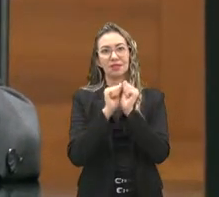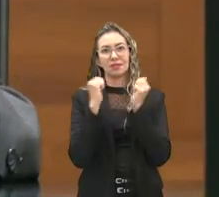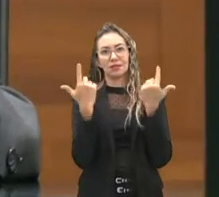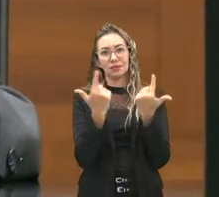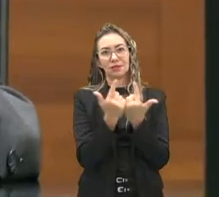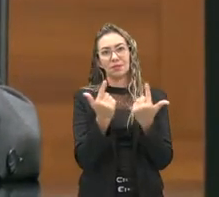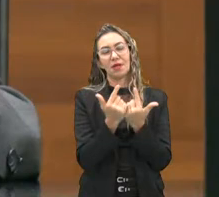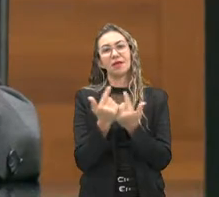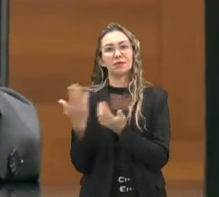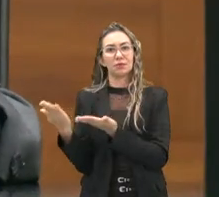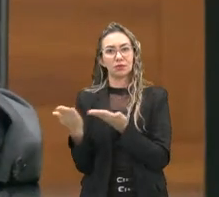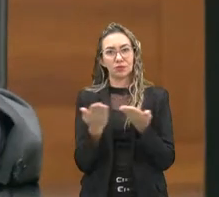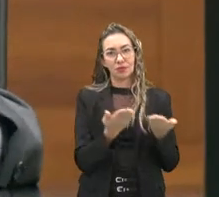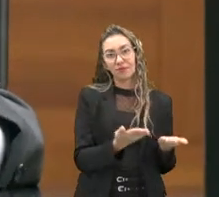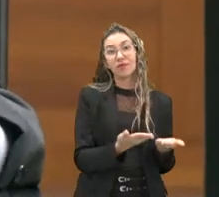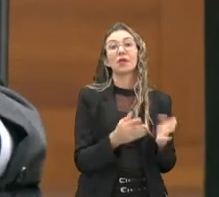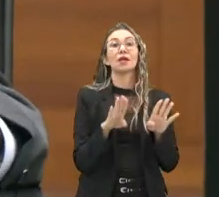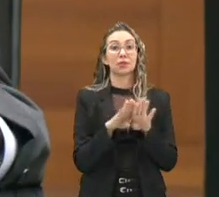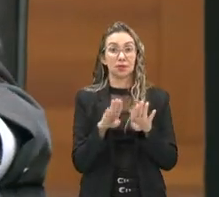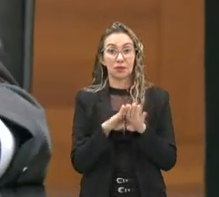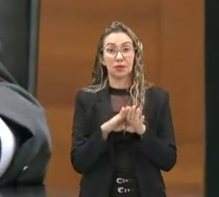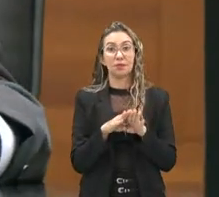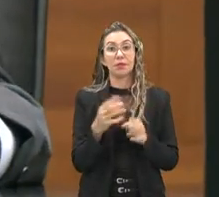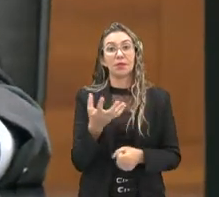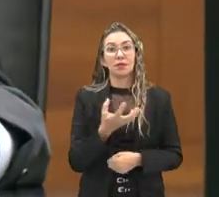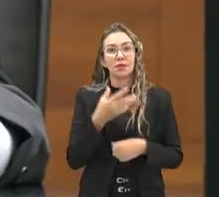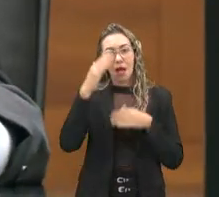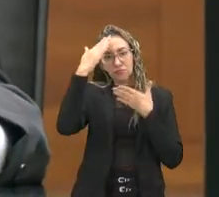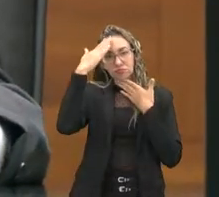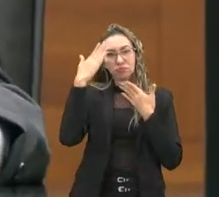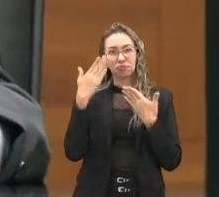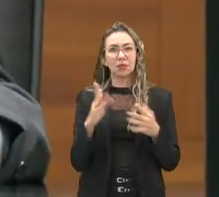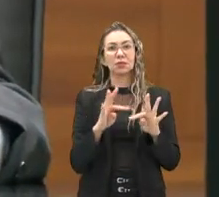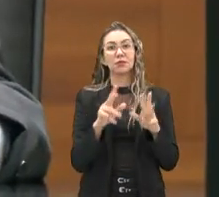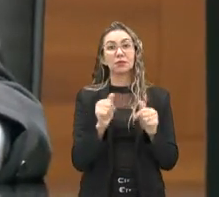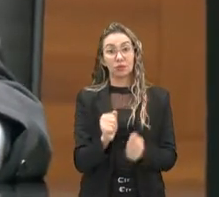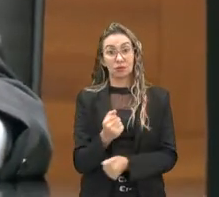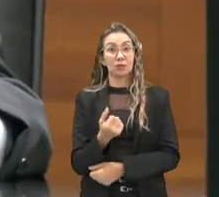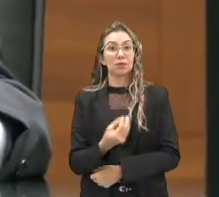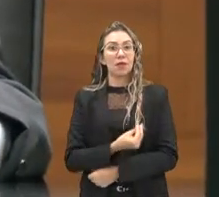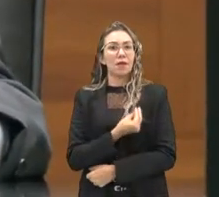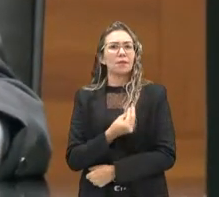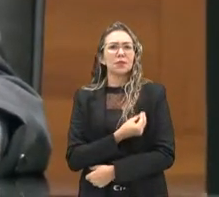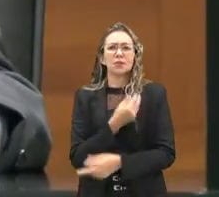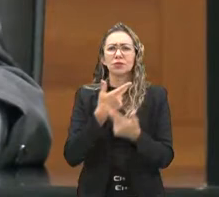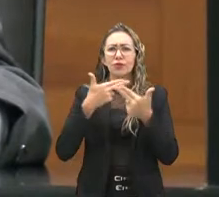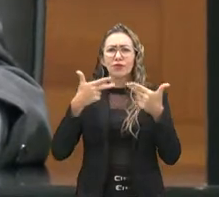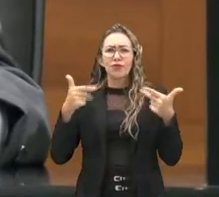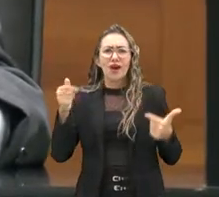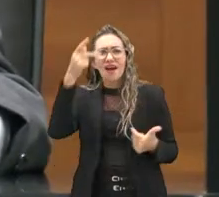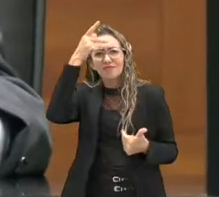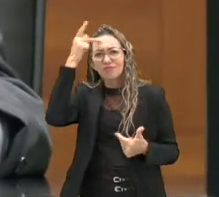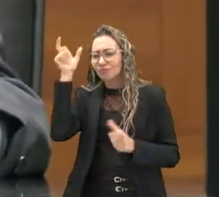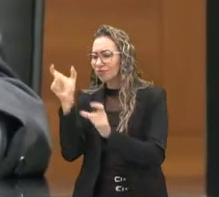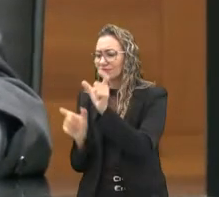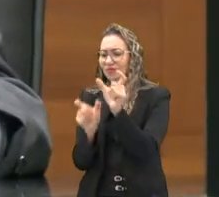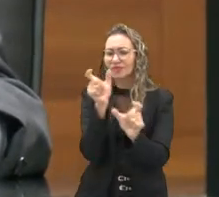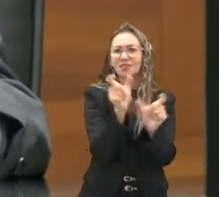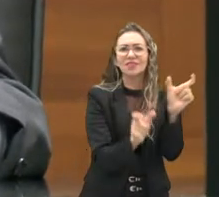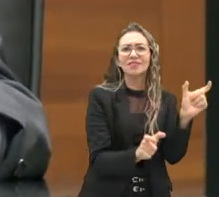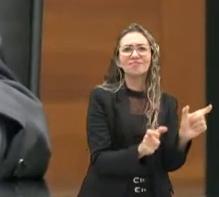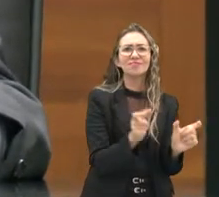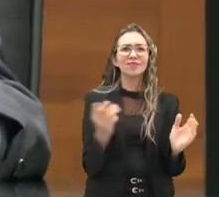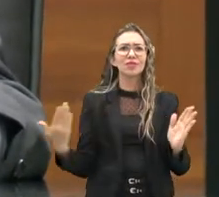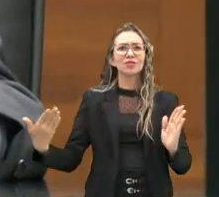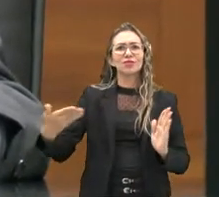momento, queremos também agradecer a todos a presença, a várias personalidades que vieram aqui atendendo ao